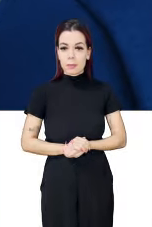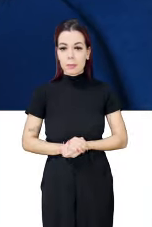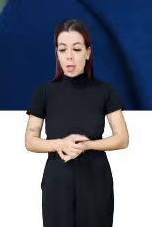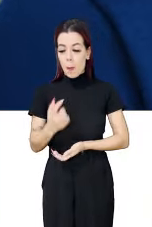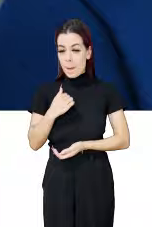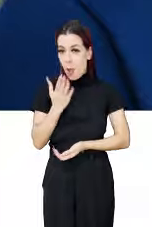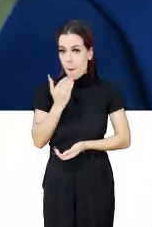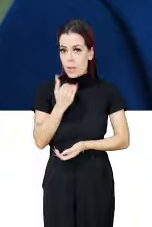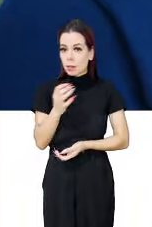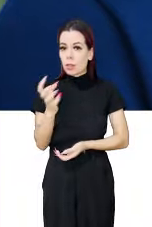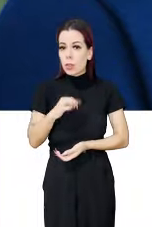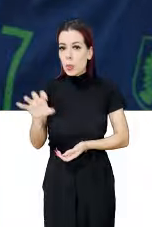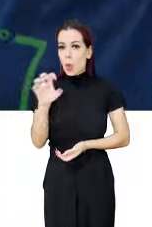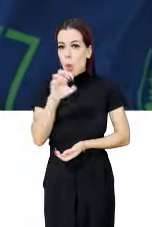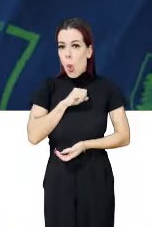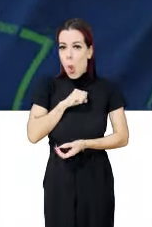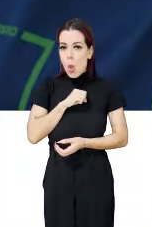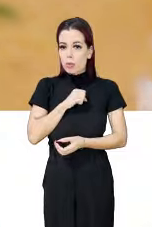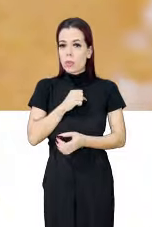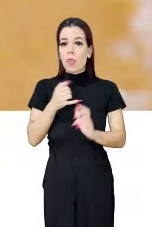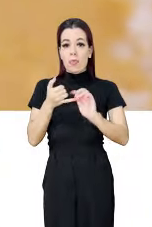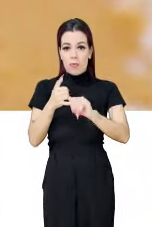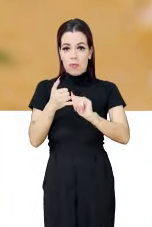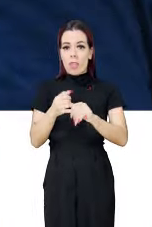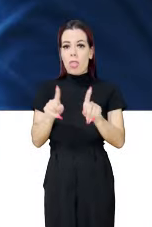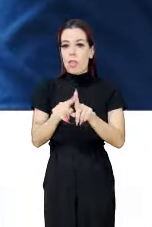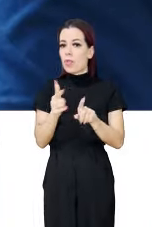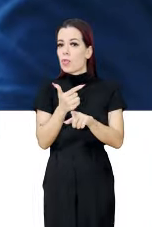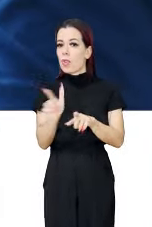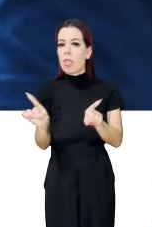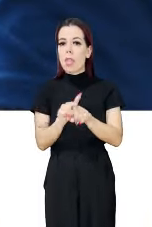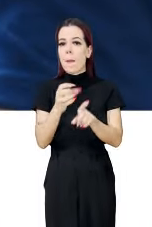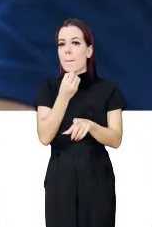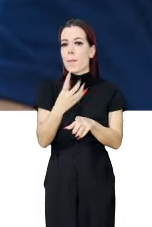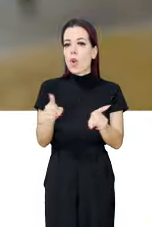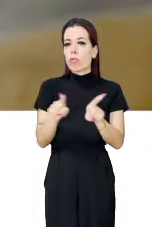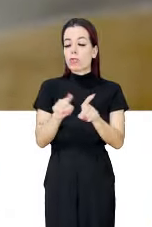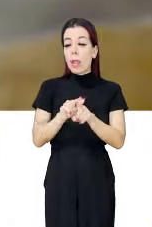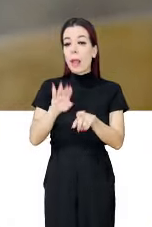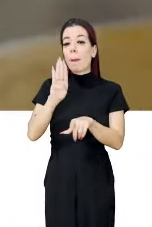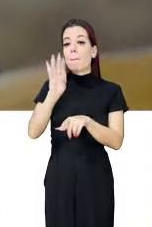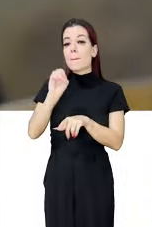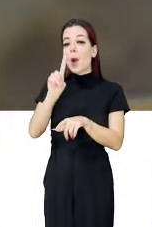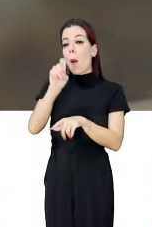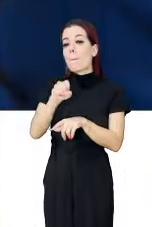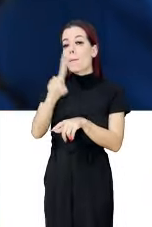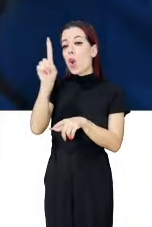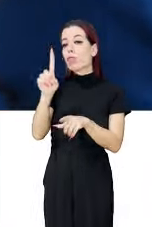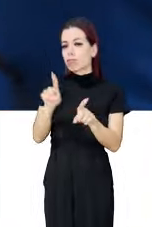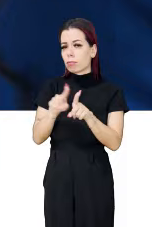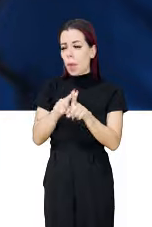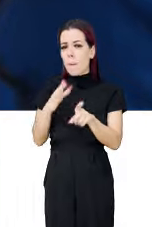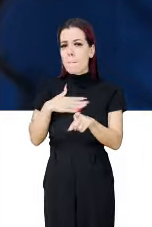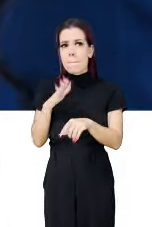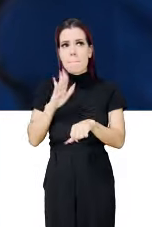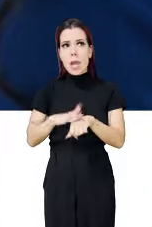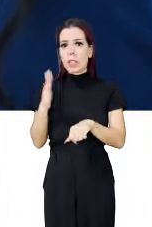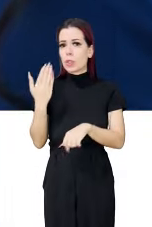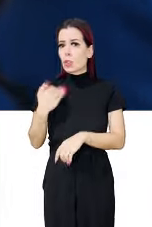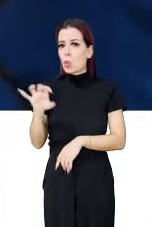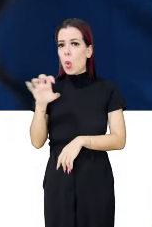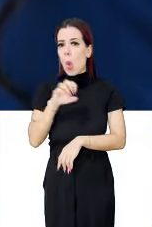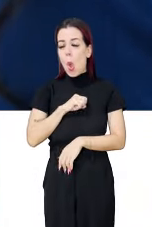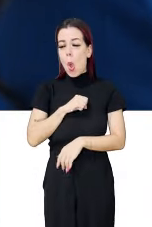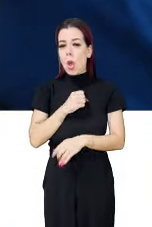minha comida preferida quando tem feijoada. É a lasanha. Nossa, é muito bom quando tem bobó de frango. Todas são maravilhosas, mas a que eu mais gosto é quando tem